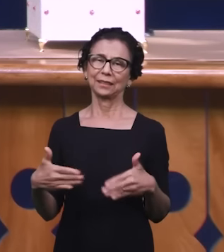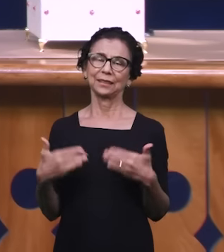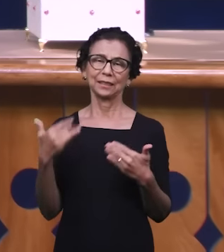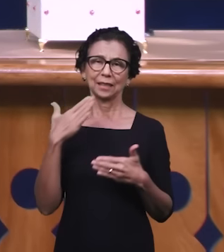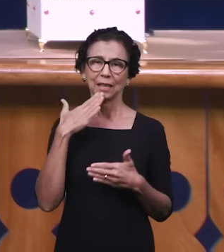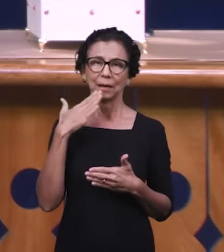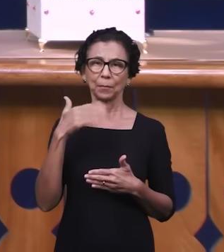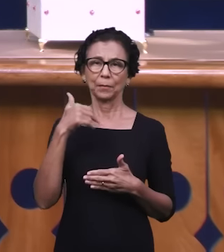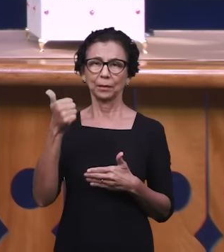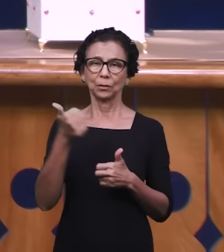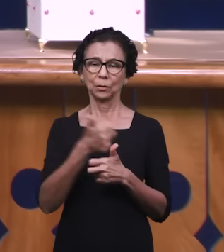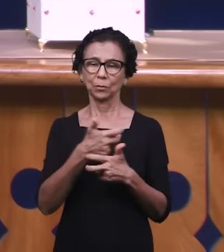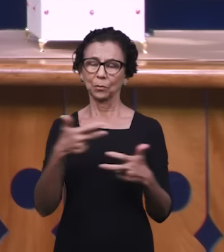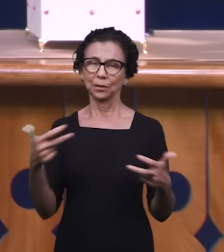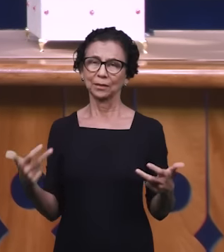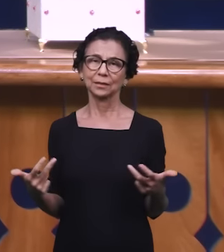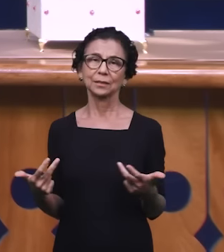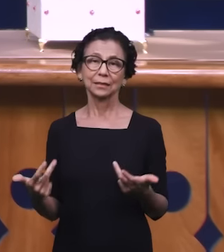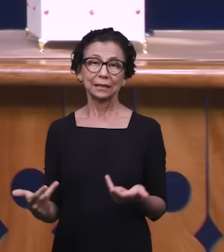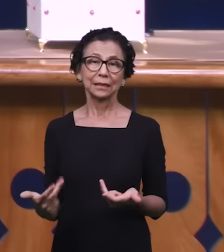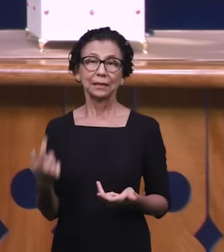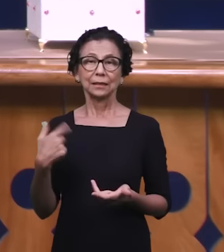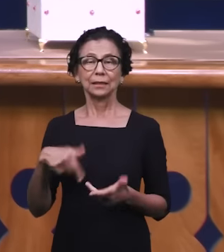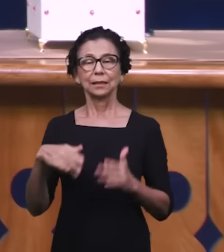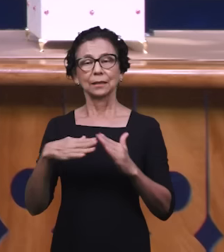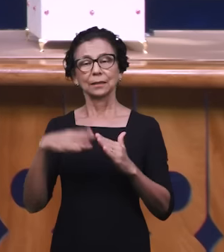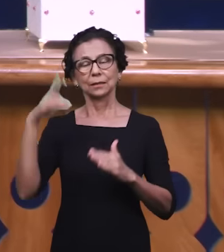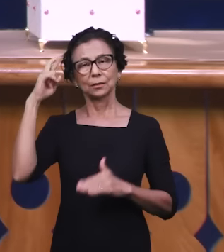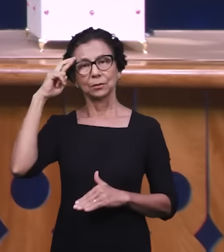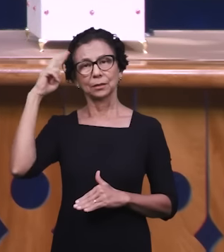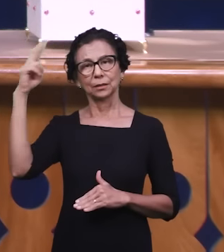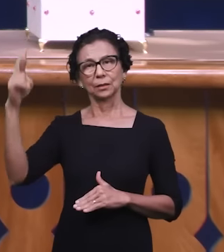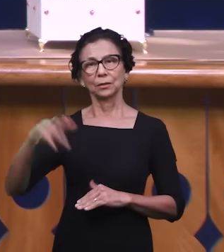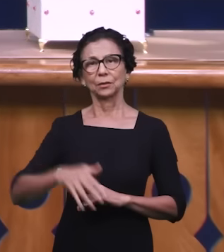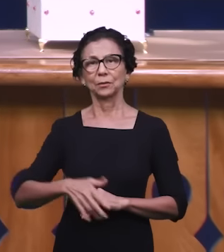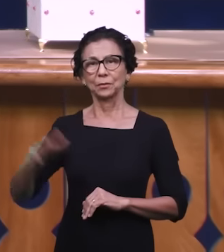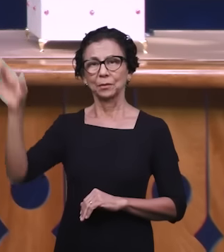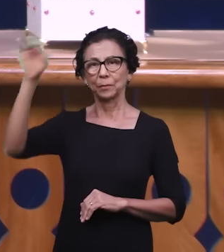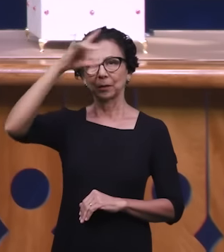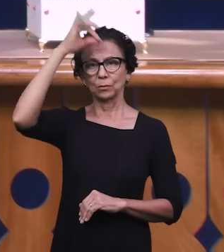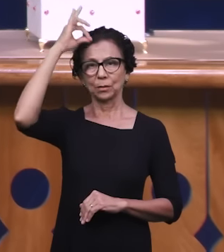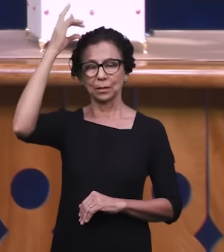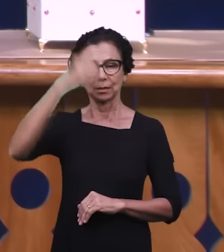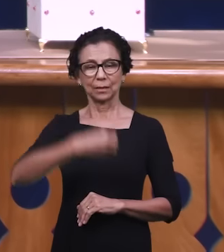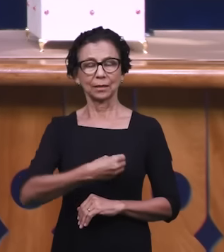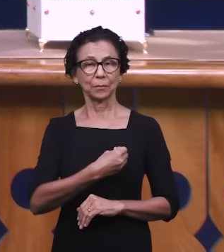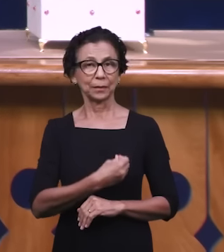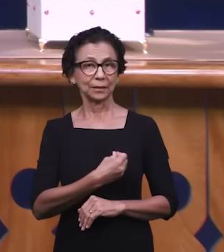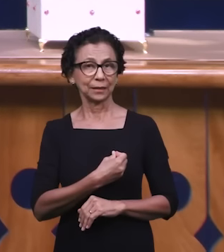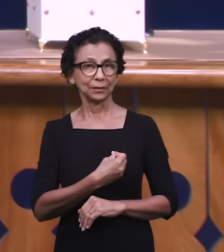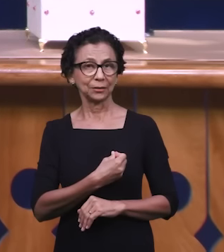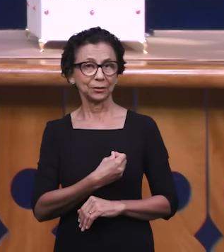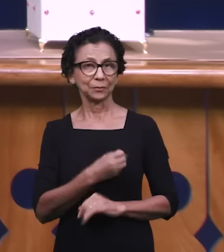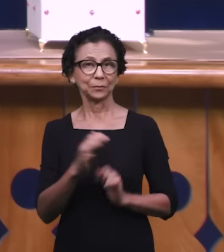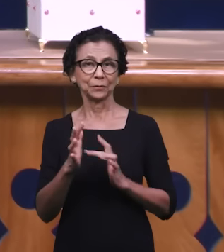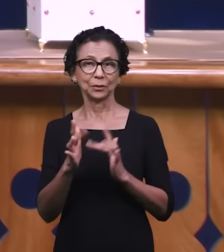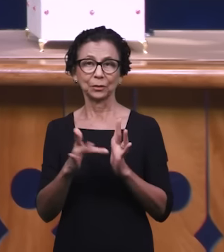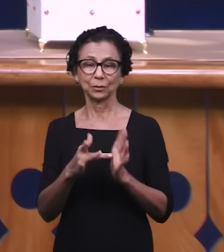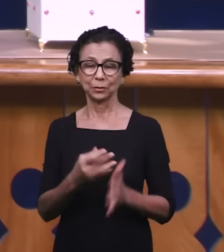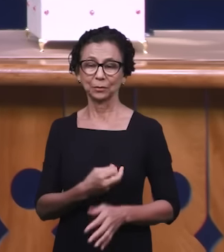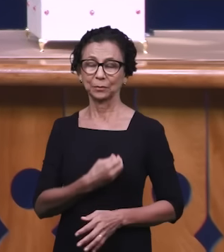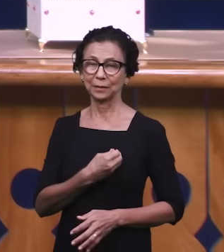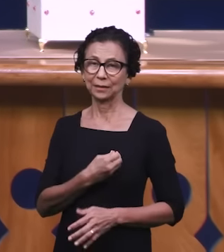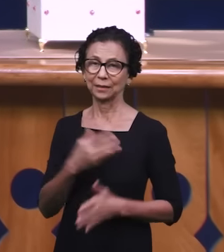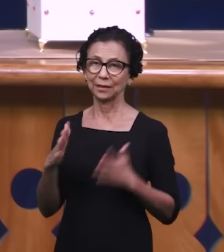alegria do Espírito Santo. Porque onde o Espírito de profecia está presente, onde o testemunho de Jesus está presente, porque ele está